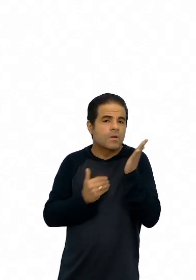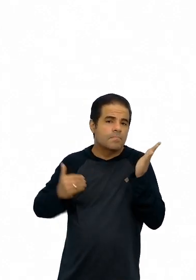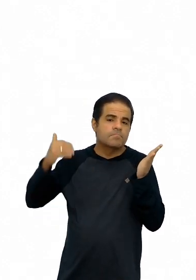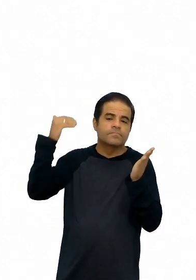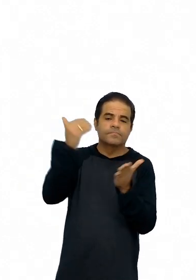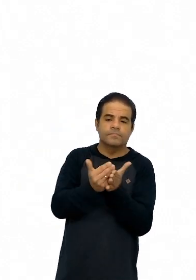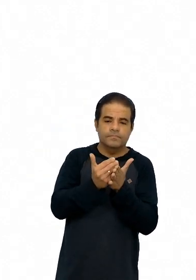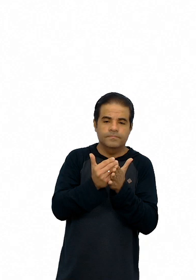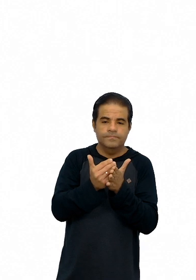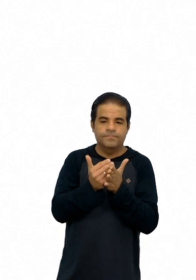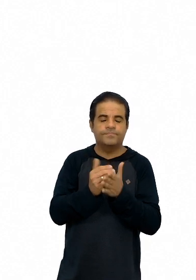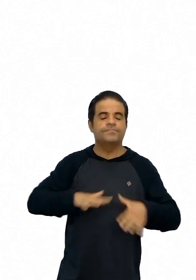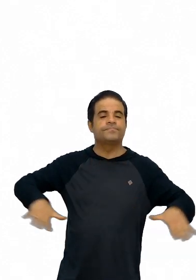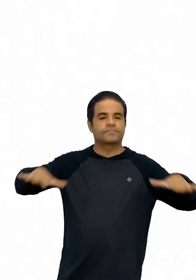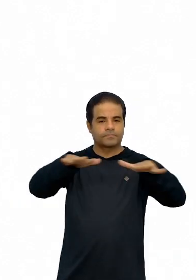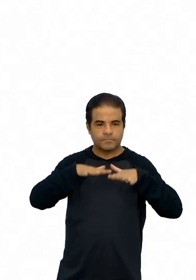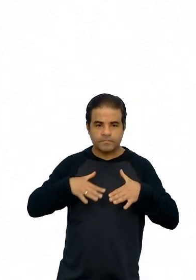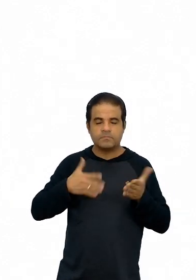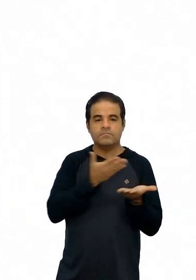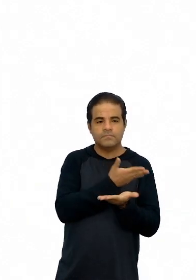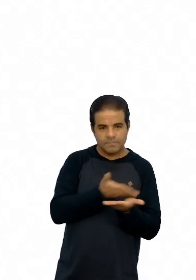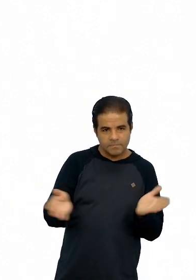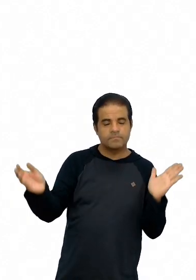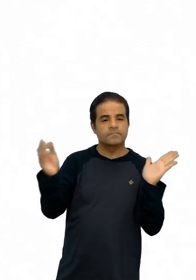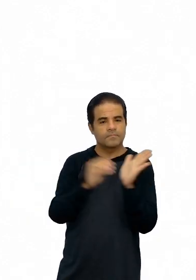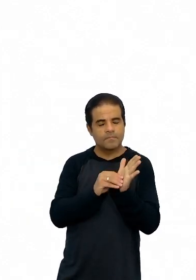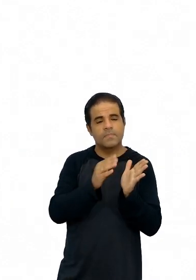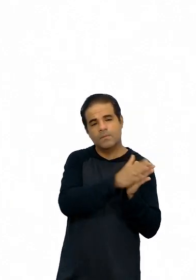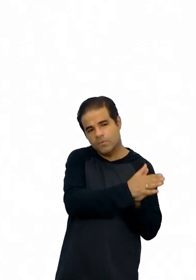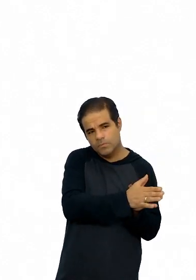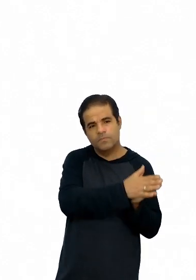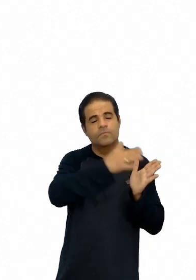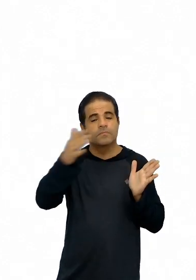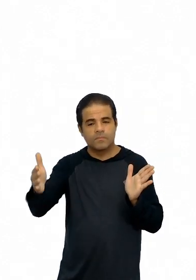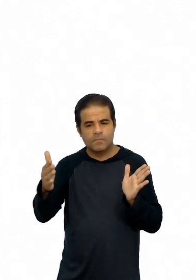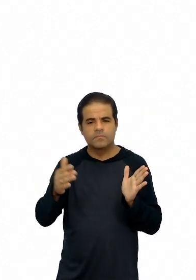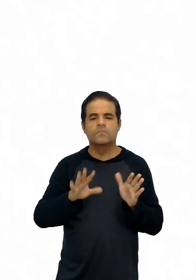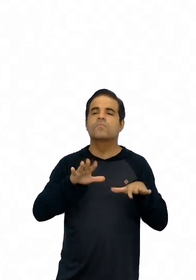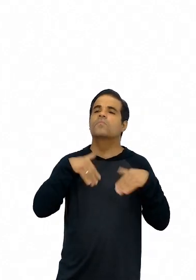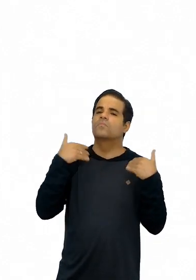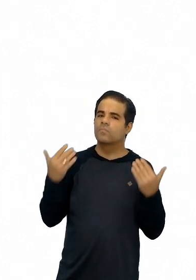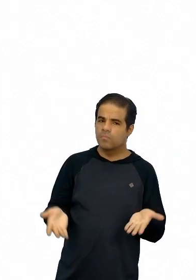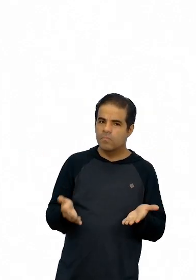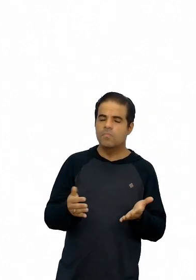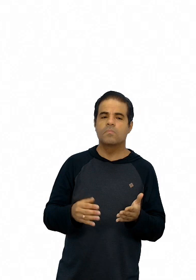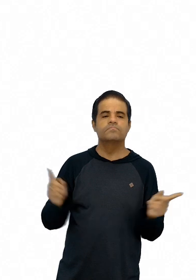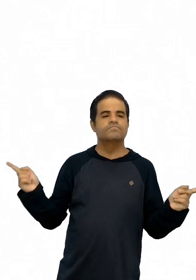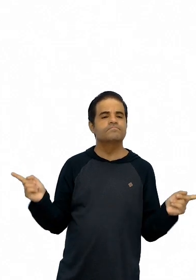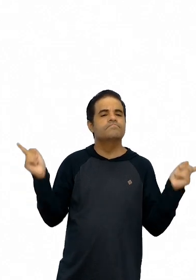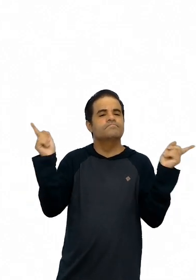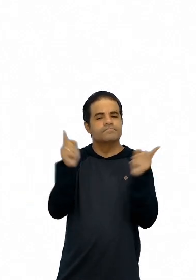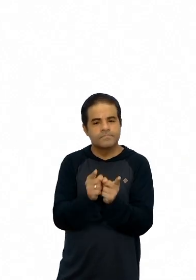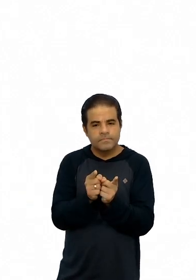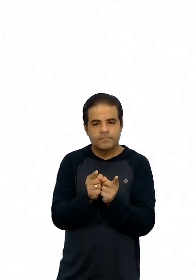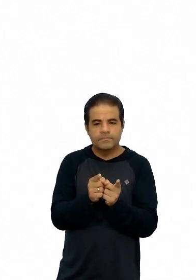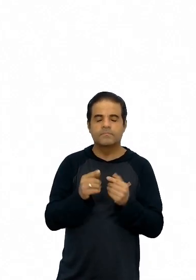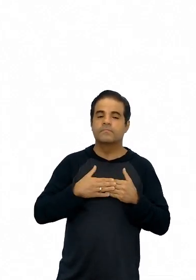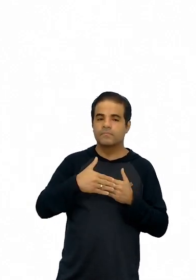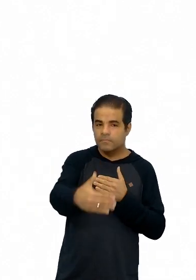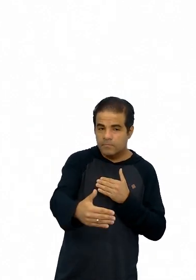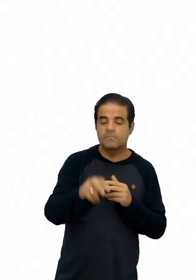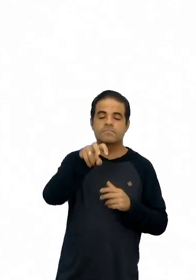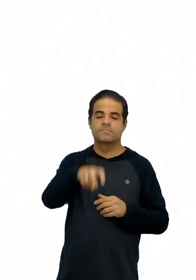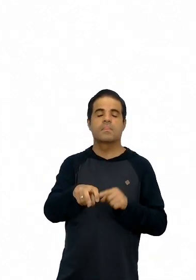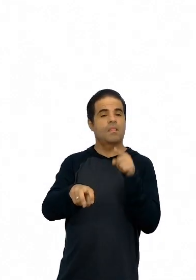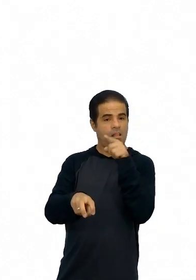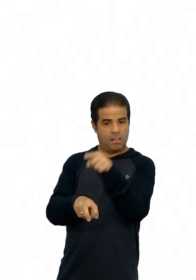máxima, né, que um escorregador pode ter, né? E qual a abertura mínima também, porque senão, se você senta